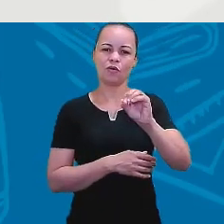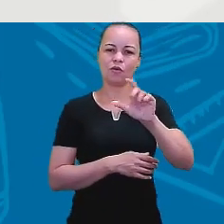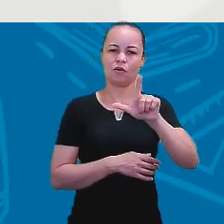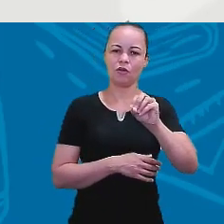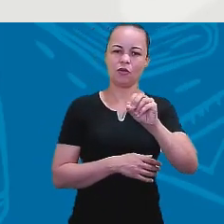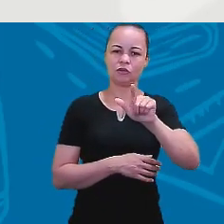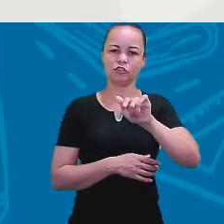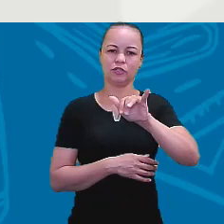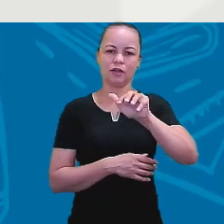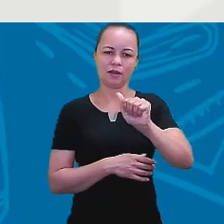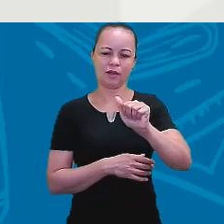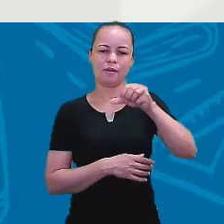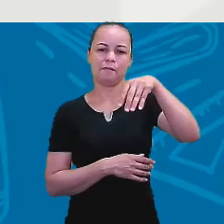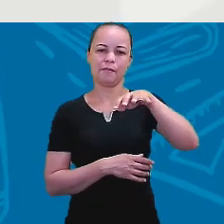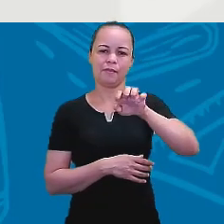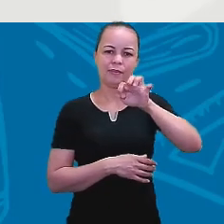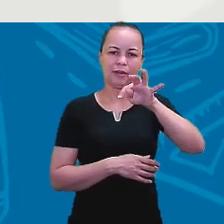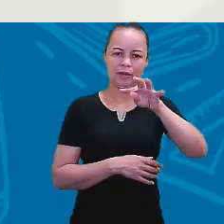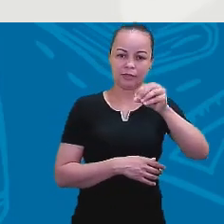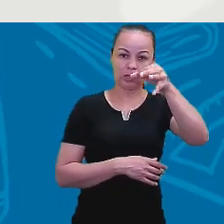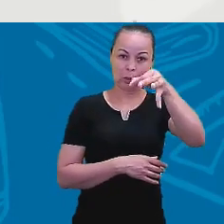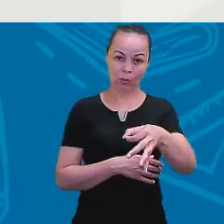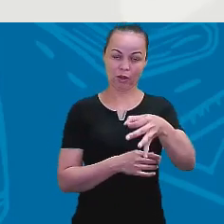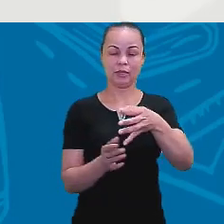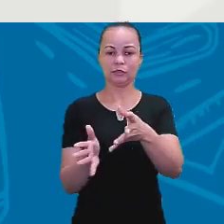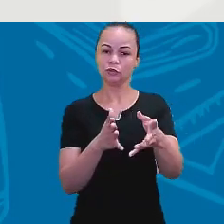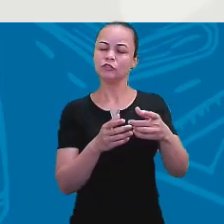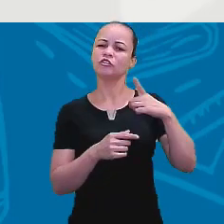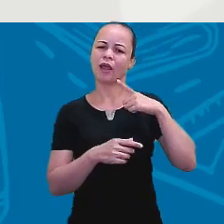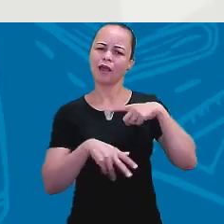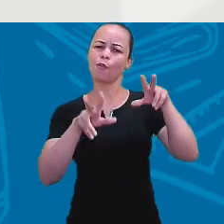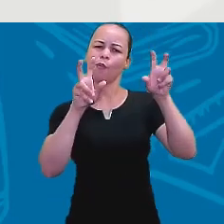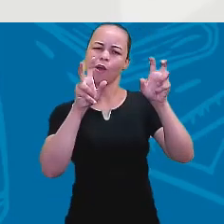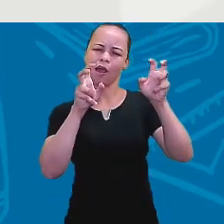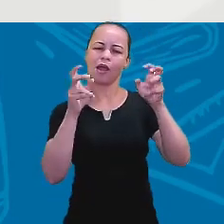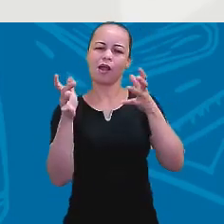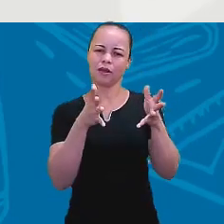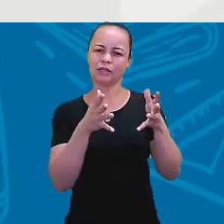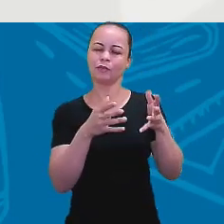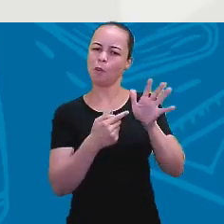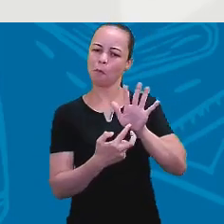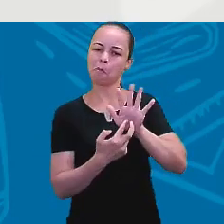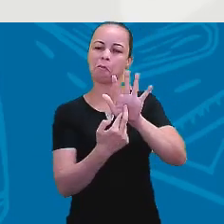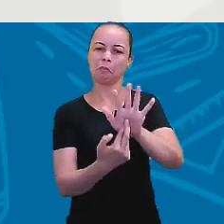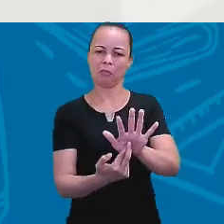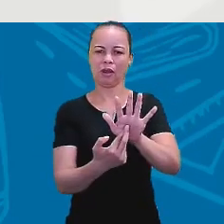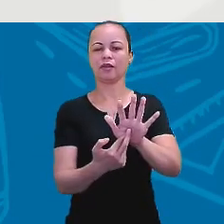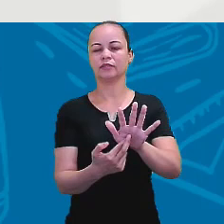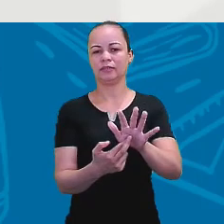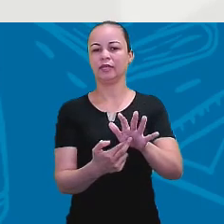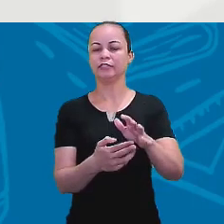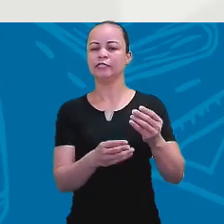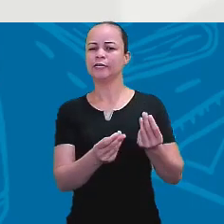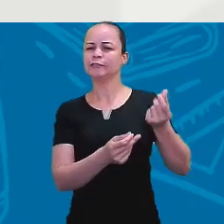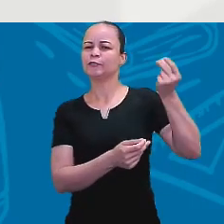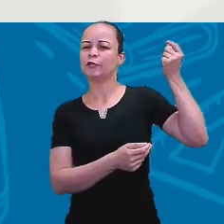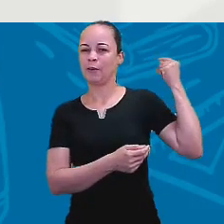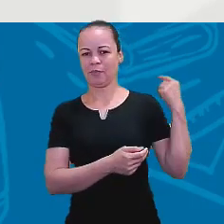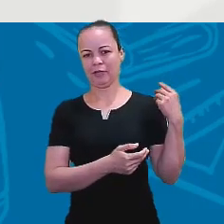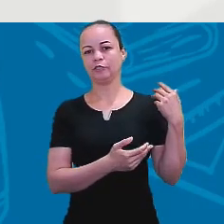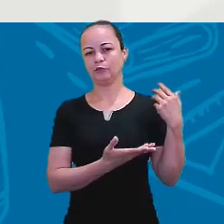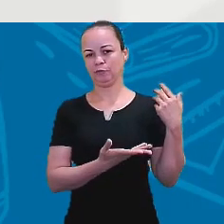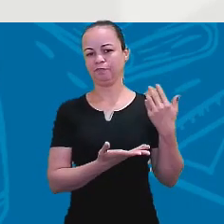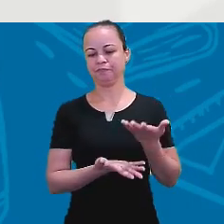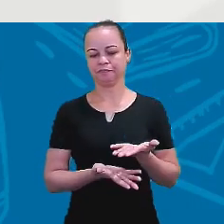preservação do nosso meio ambiente, ela já era uma temática e uma ideia muito presente aí, né, nessas civilizações